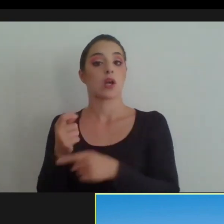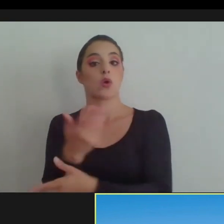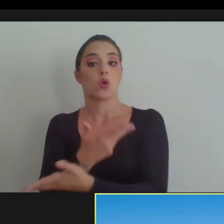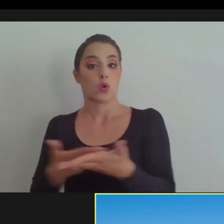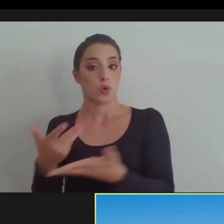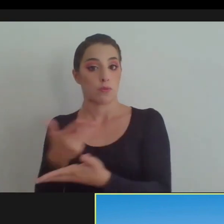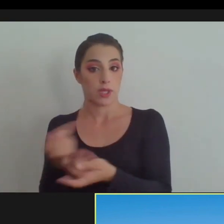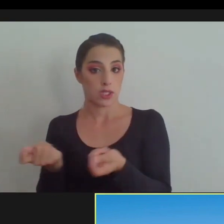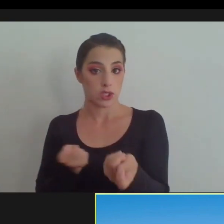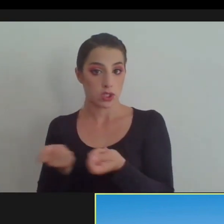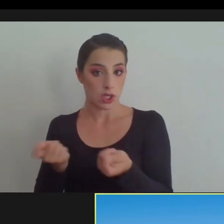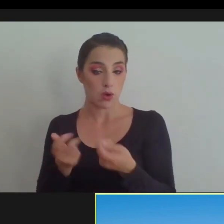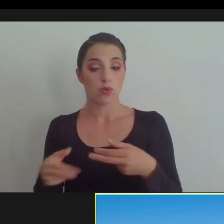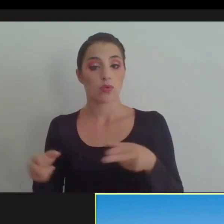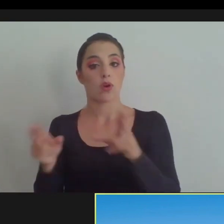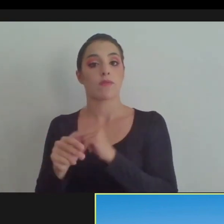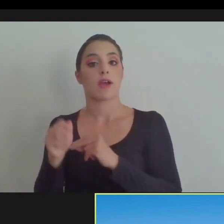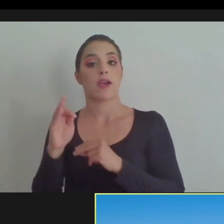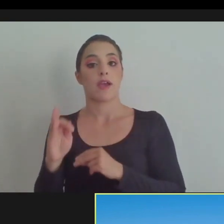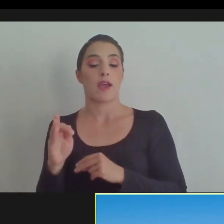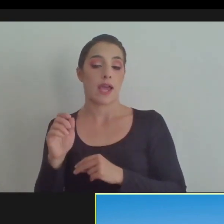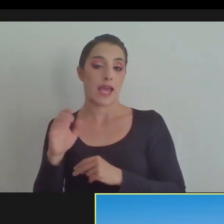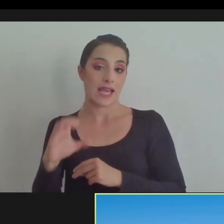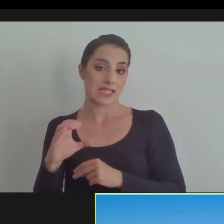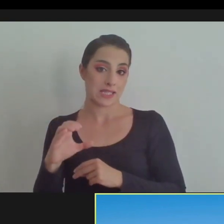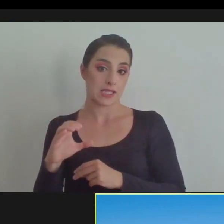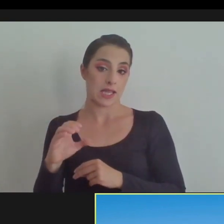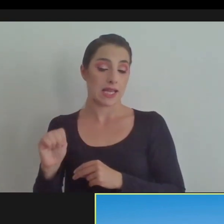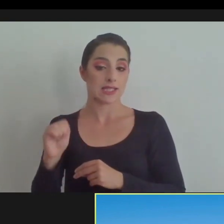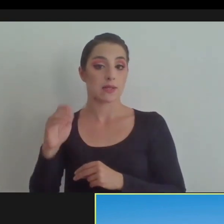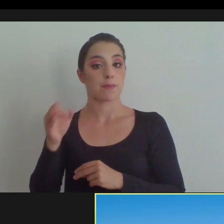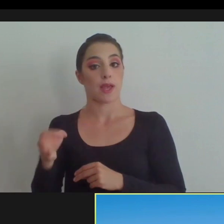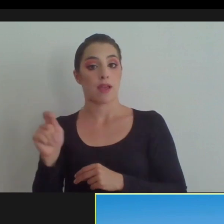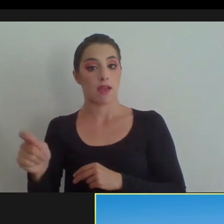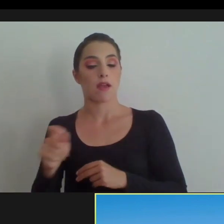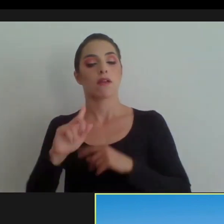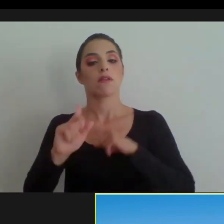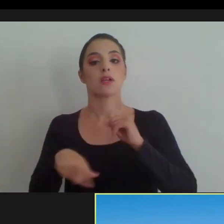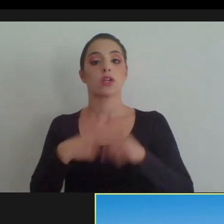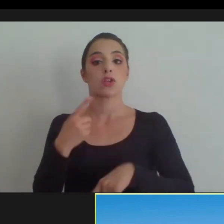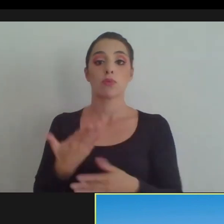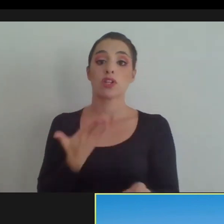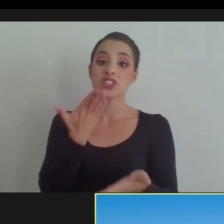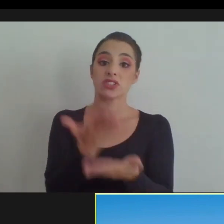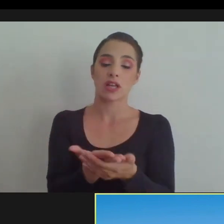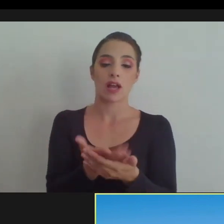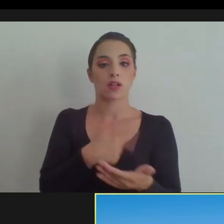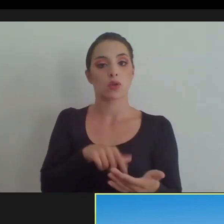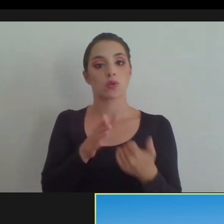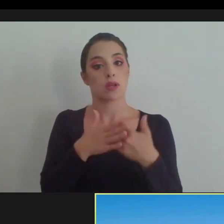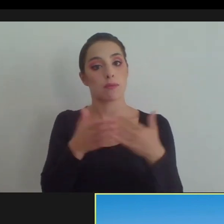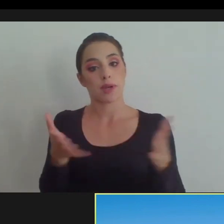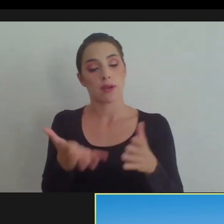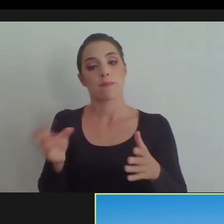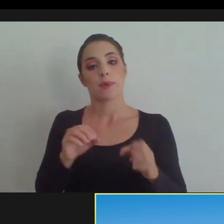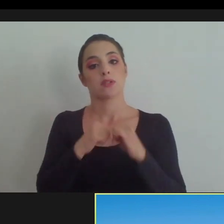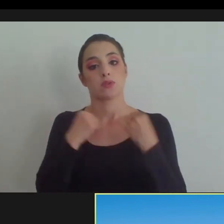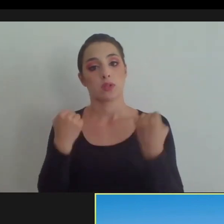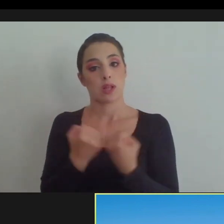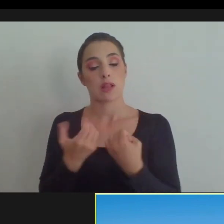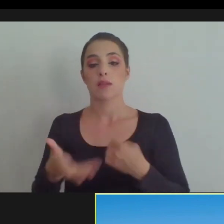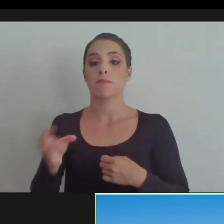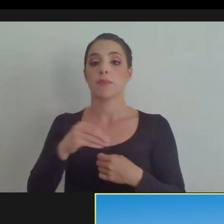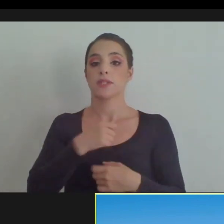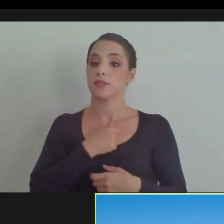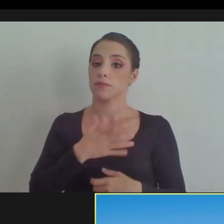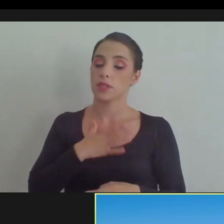nova SBE, e que permitiu ainda nos abrirmos mais à sociedade e abrir mais às empresas e